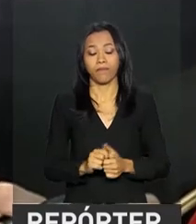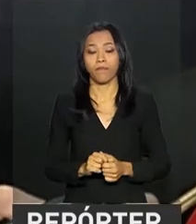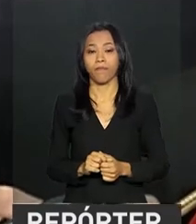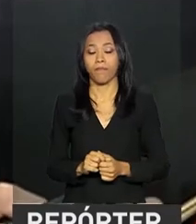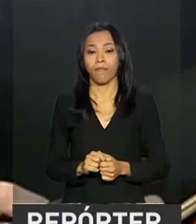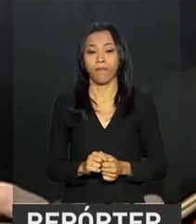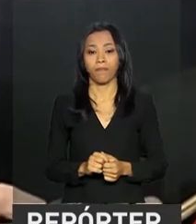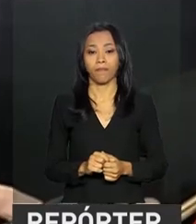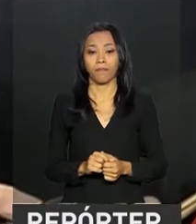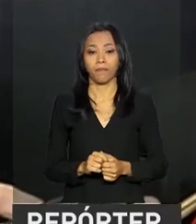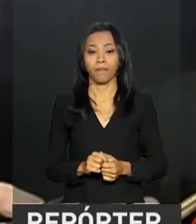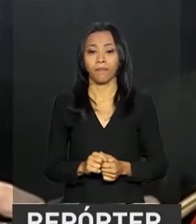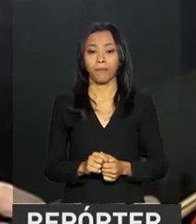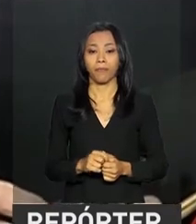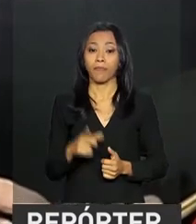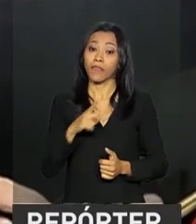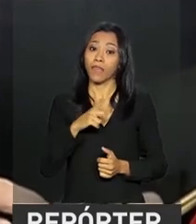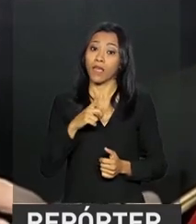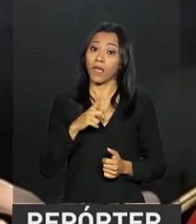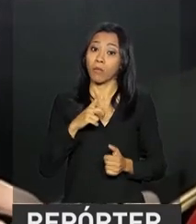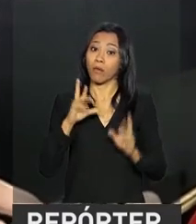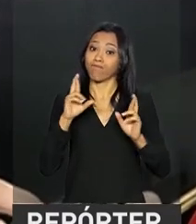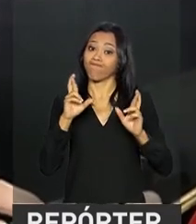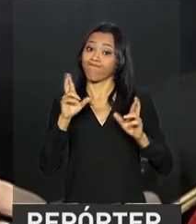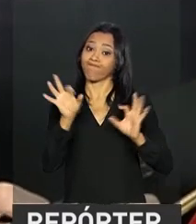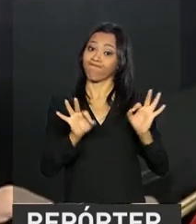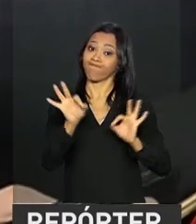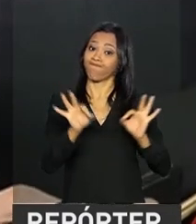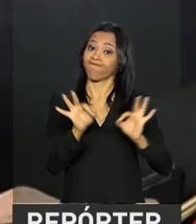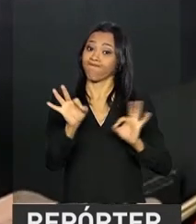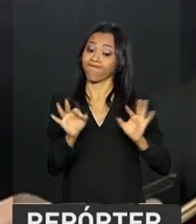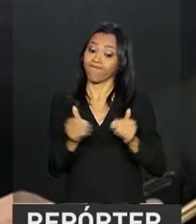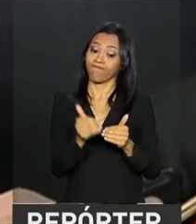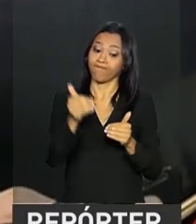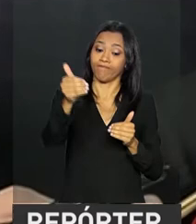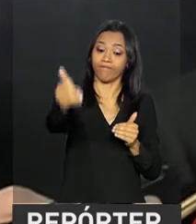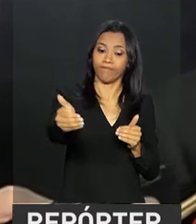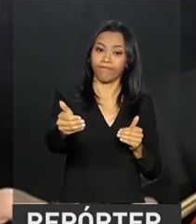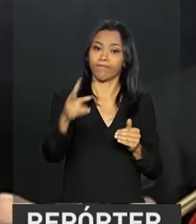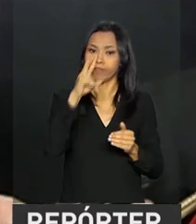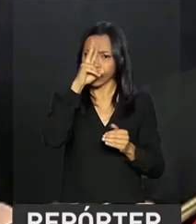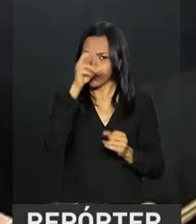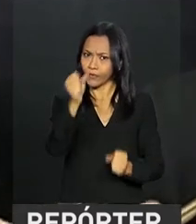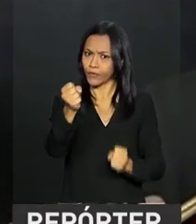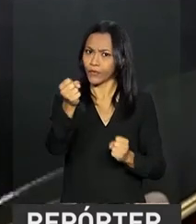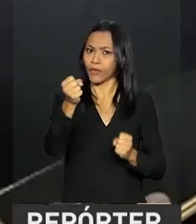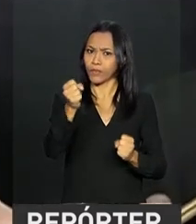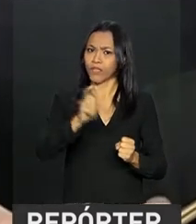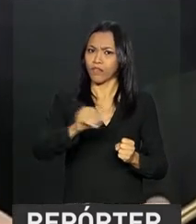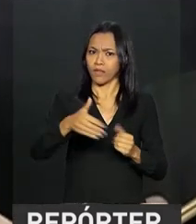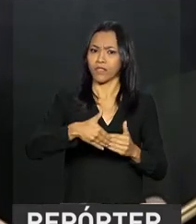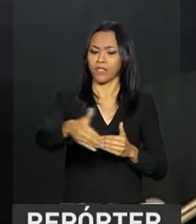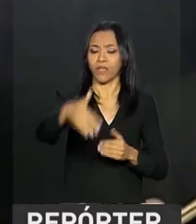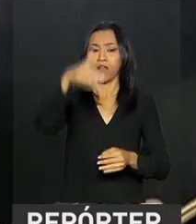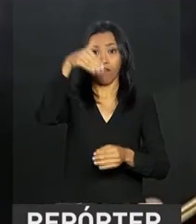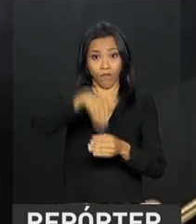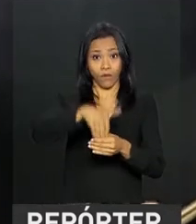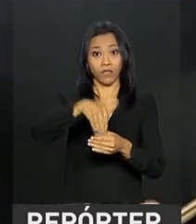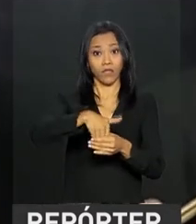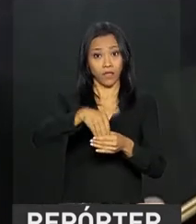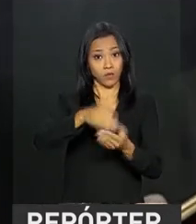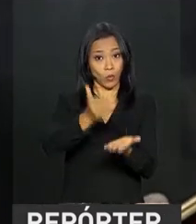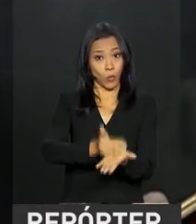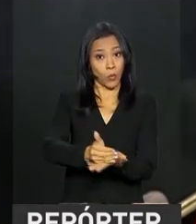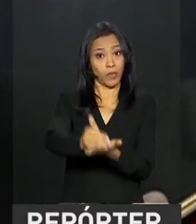uma expectativa, no entanto, muito forte de que, de fato, será votada e aprovada logo no início do